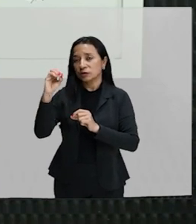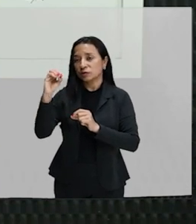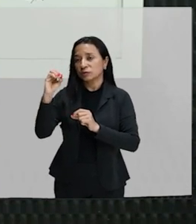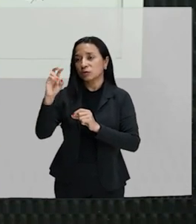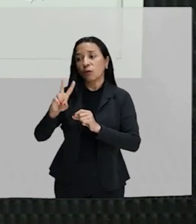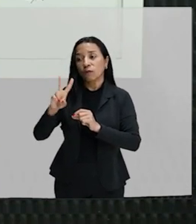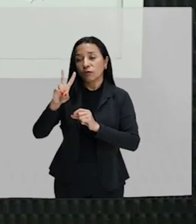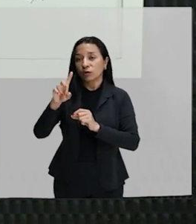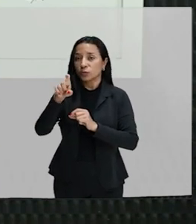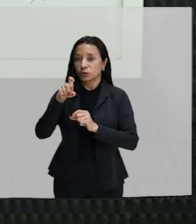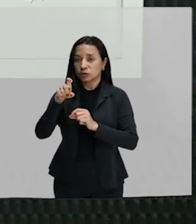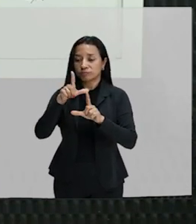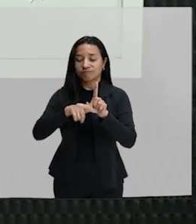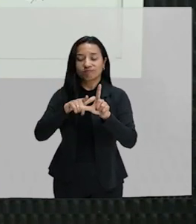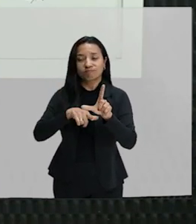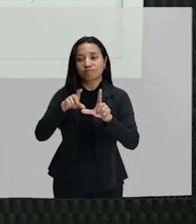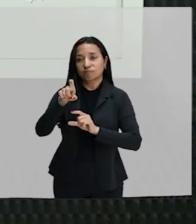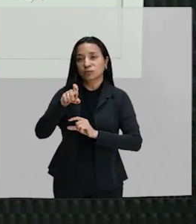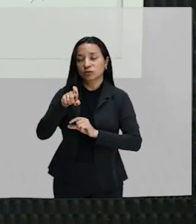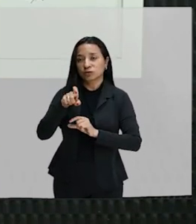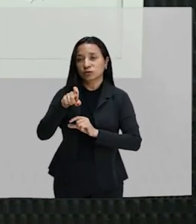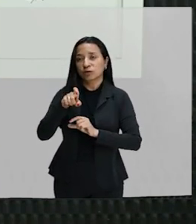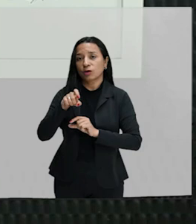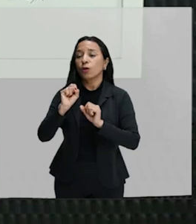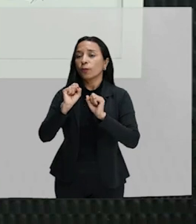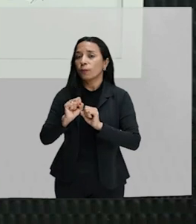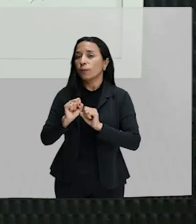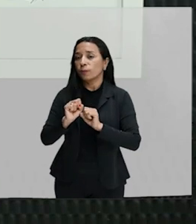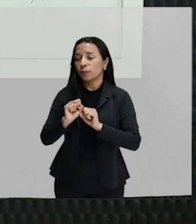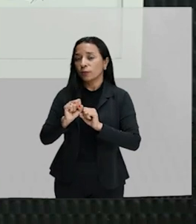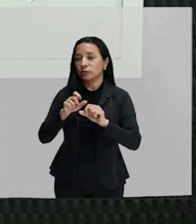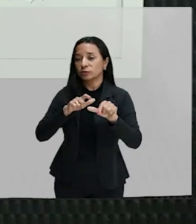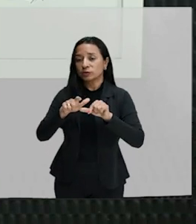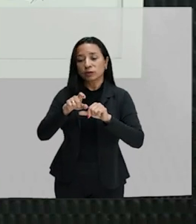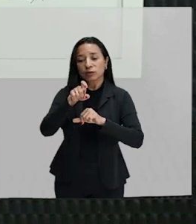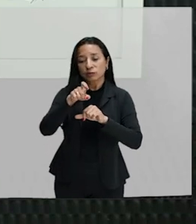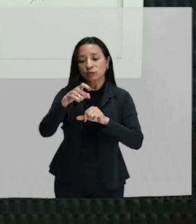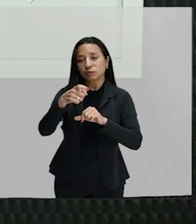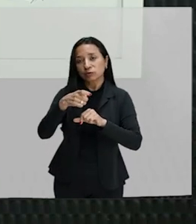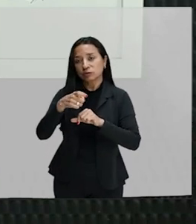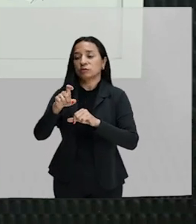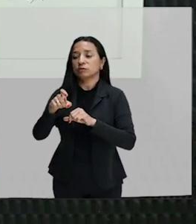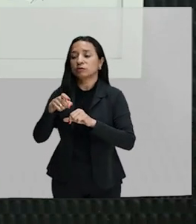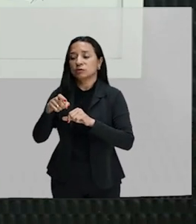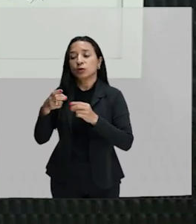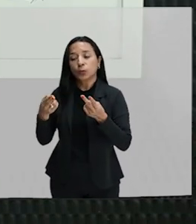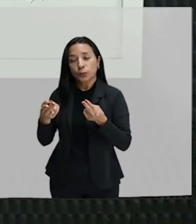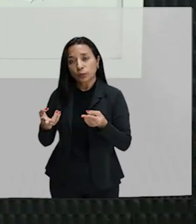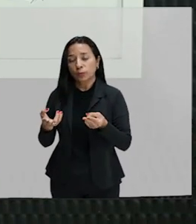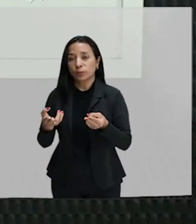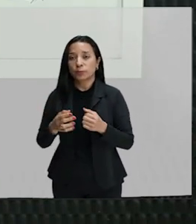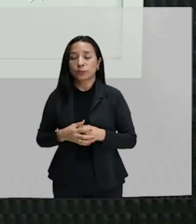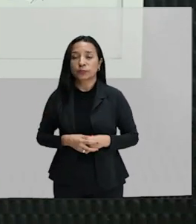né a letra x então aí nós podemos trabalhar com x e x vai dar a mesma coisa certo C